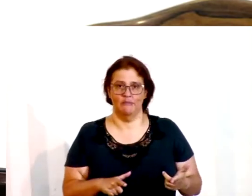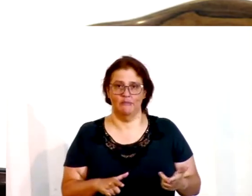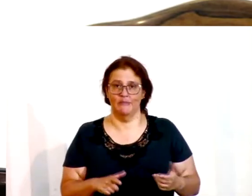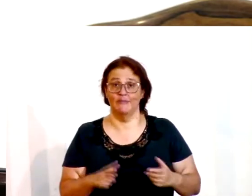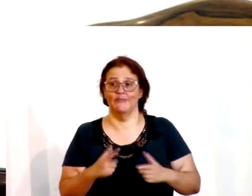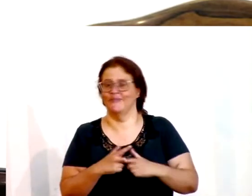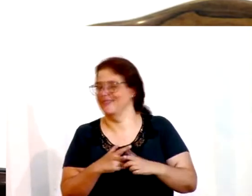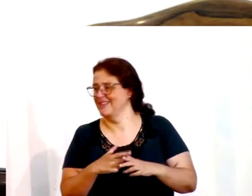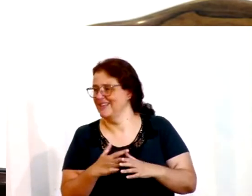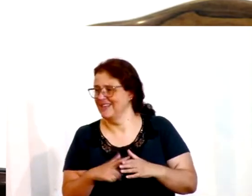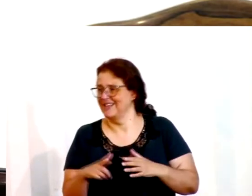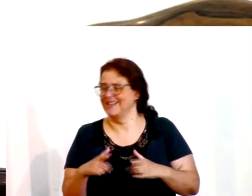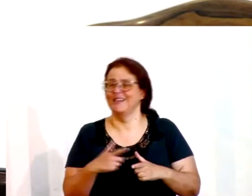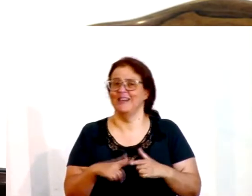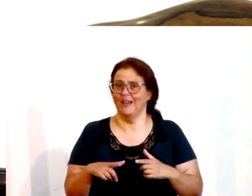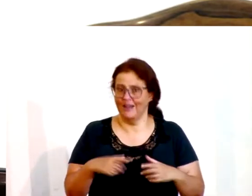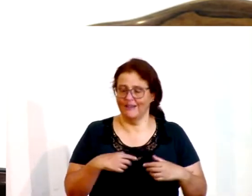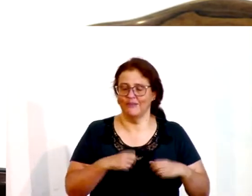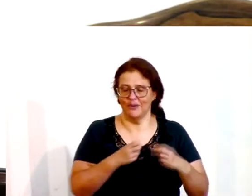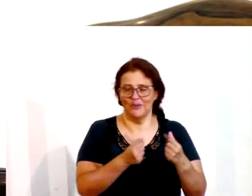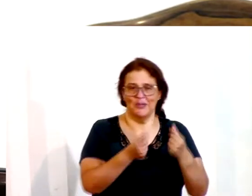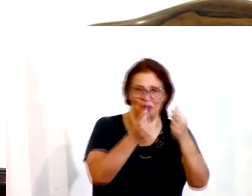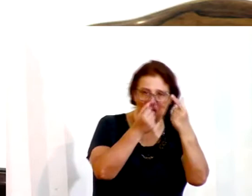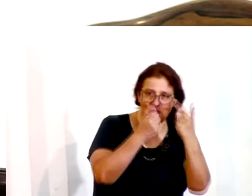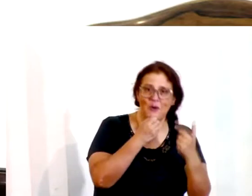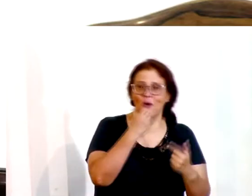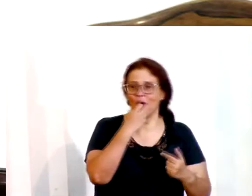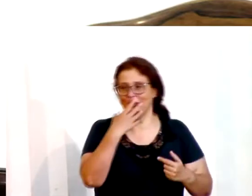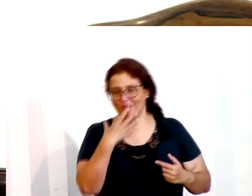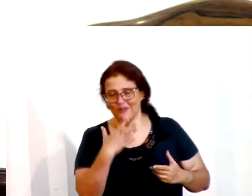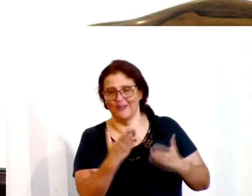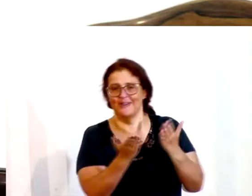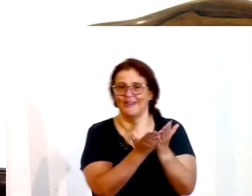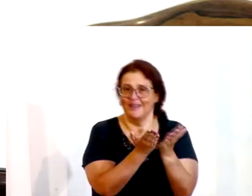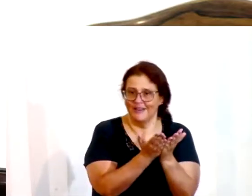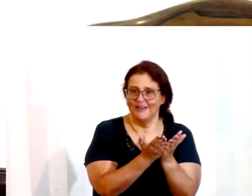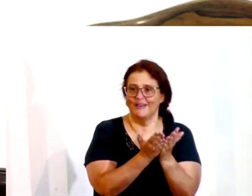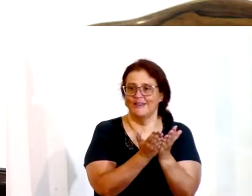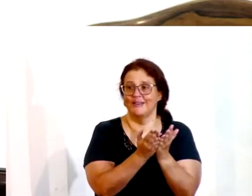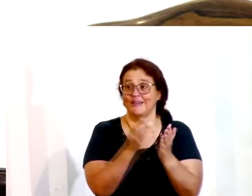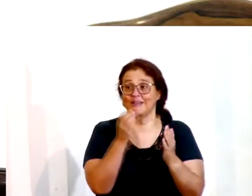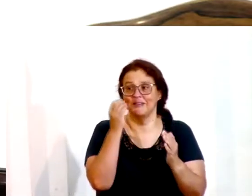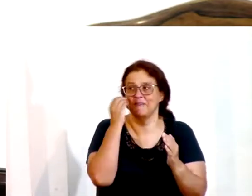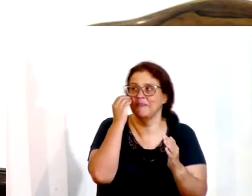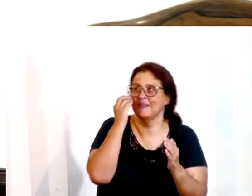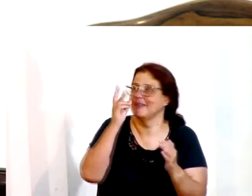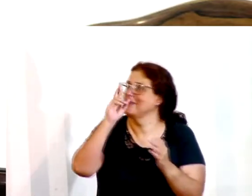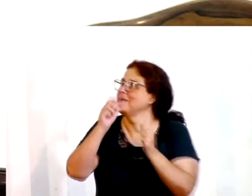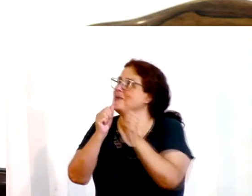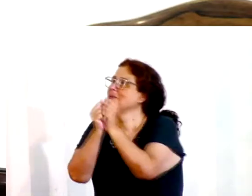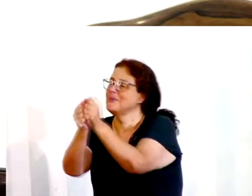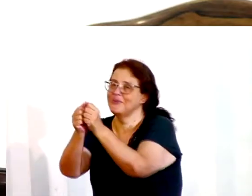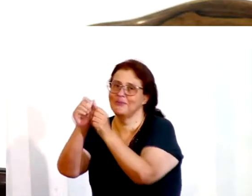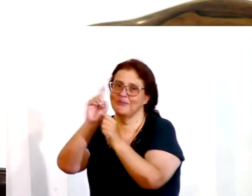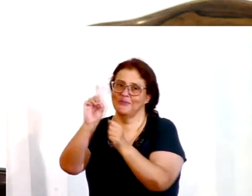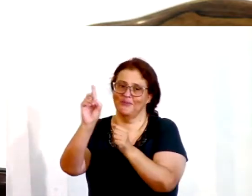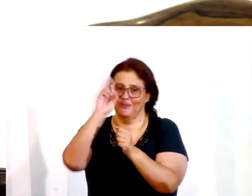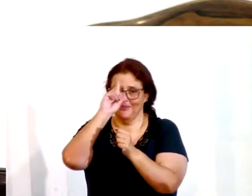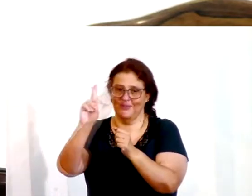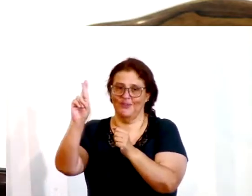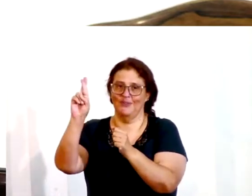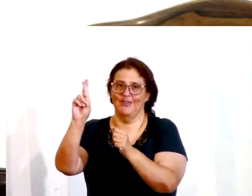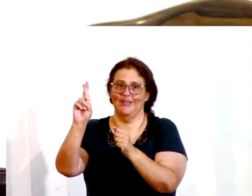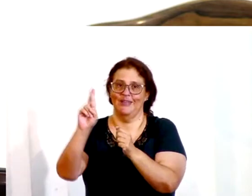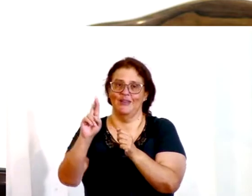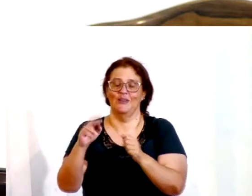A prosperidade da vida do crente é ter experiência no Senhor quando está